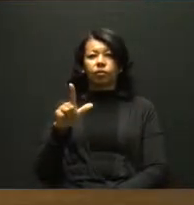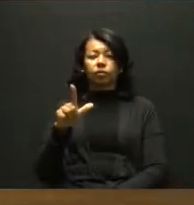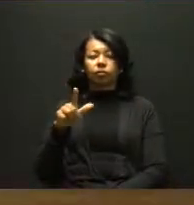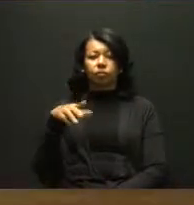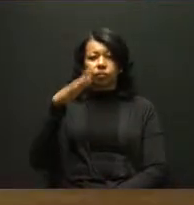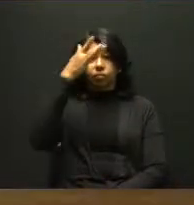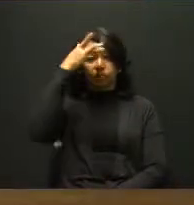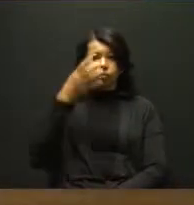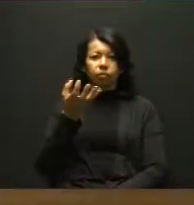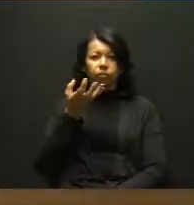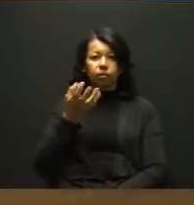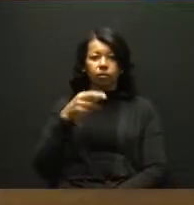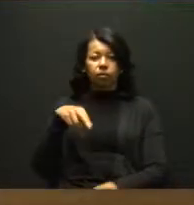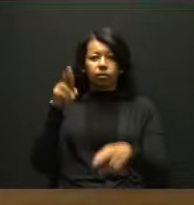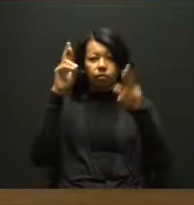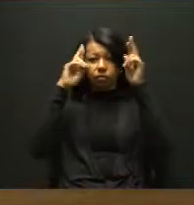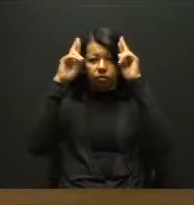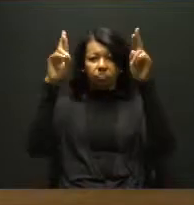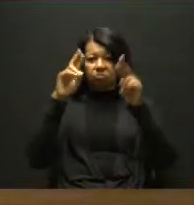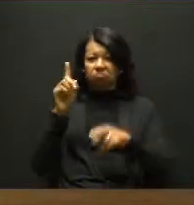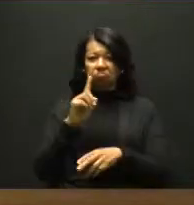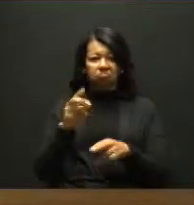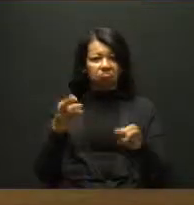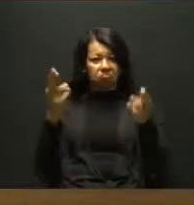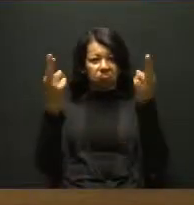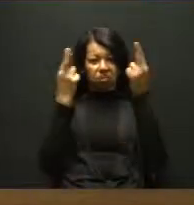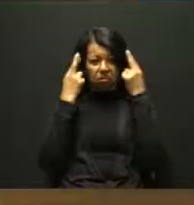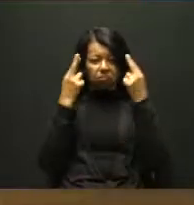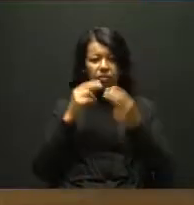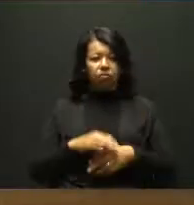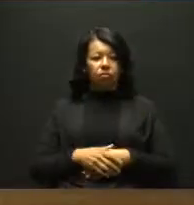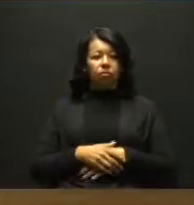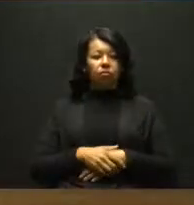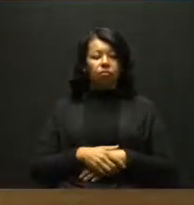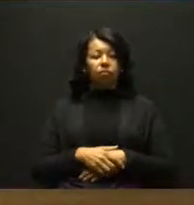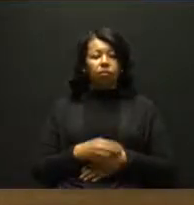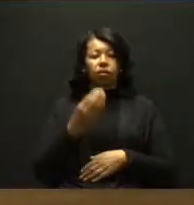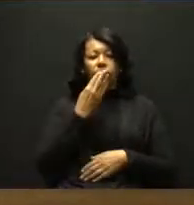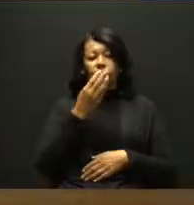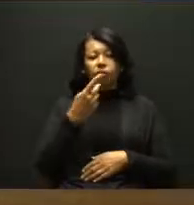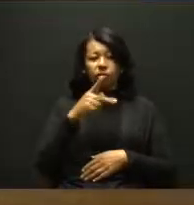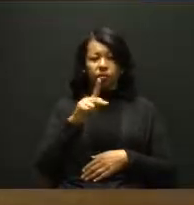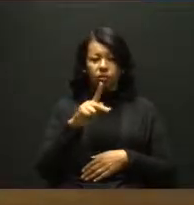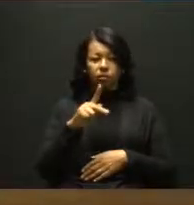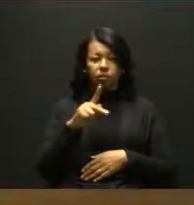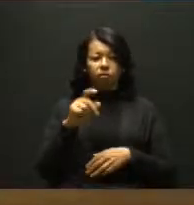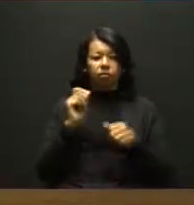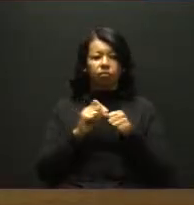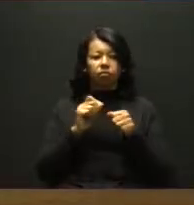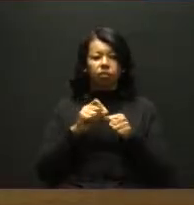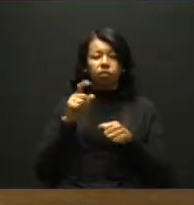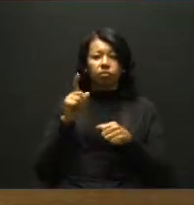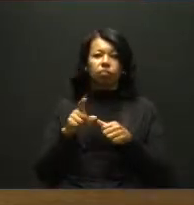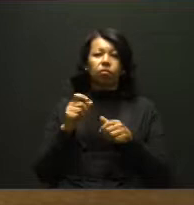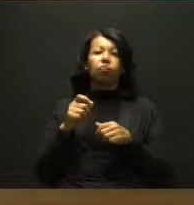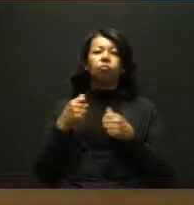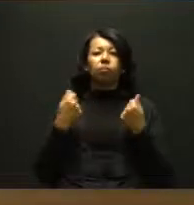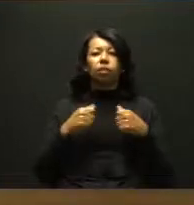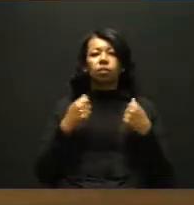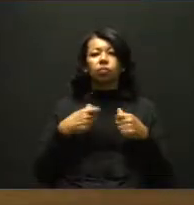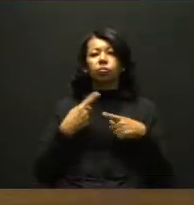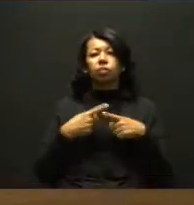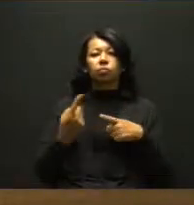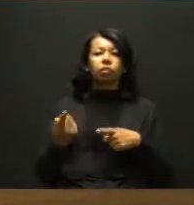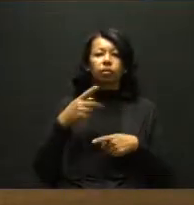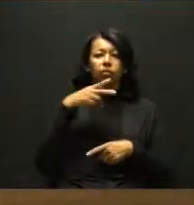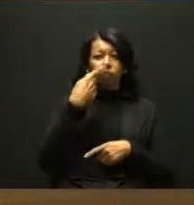respeito e não nos respeita quero pedir a vossa excelência que toma as providências cabíveis porque nós estamos aqui fazendo uma fala